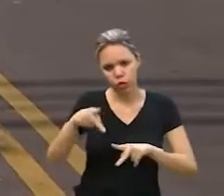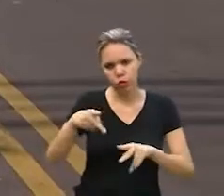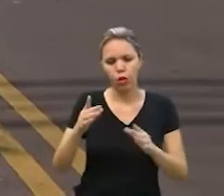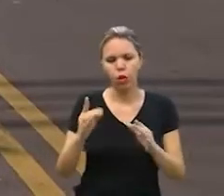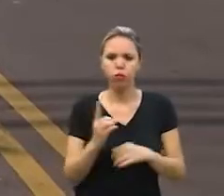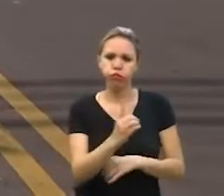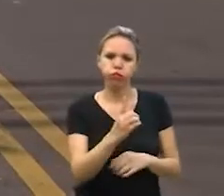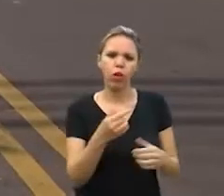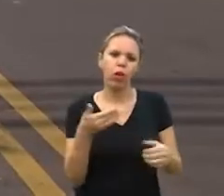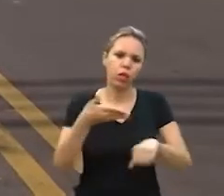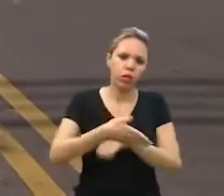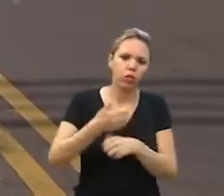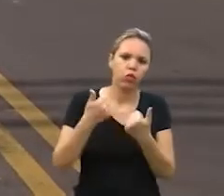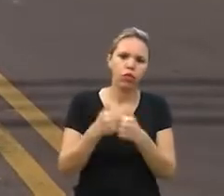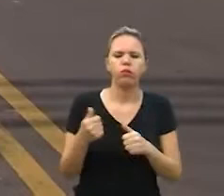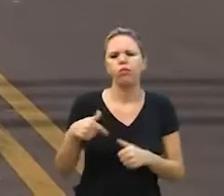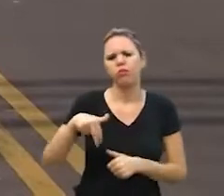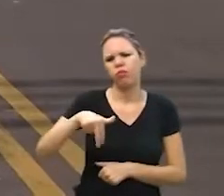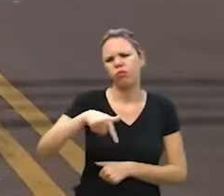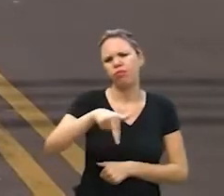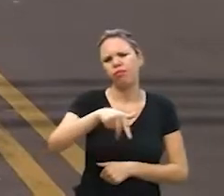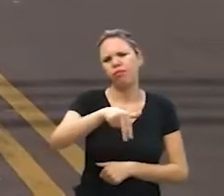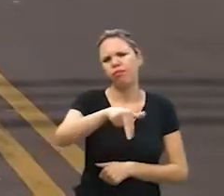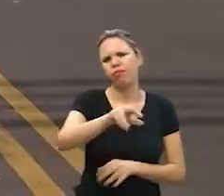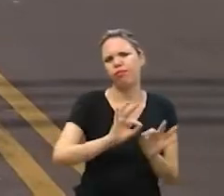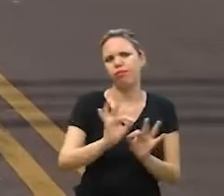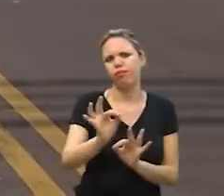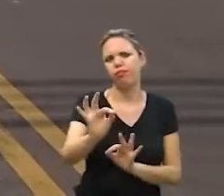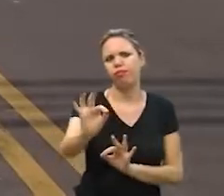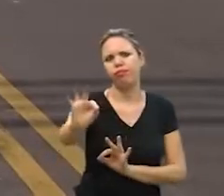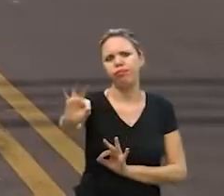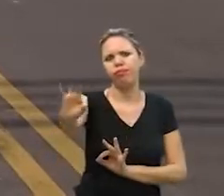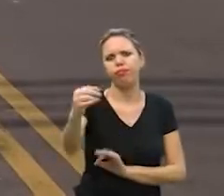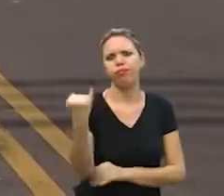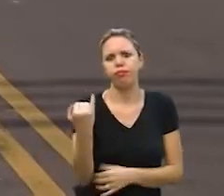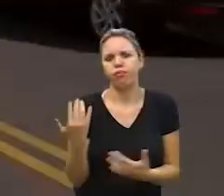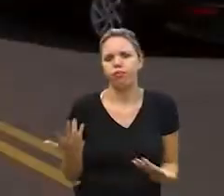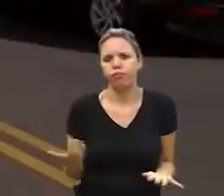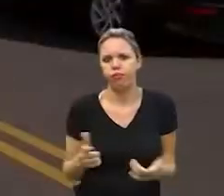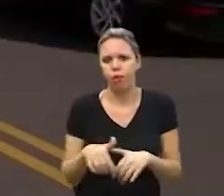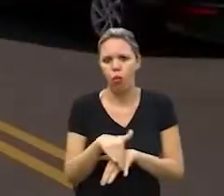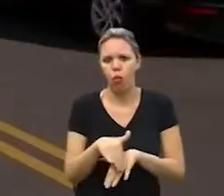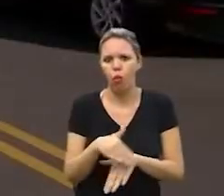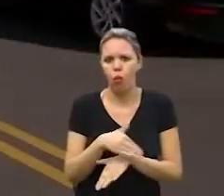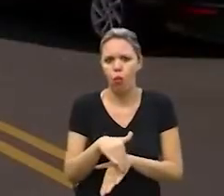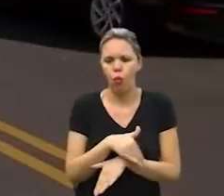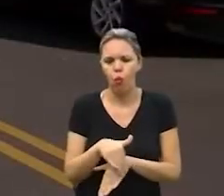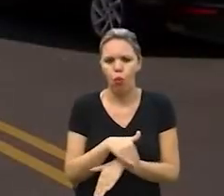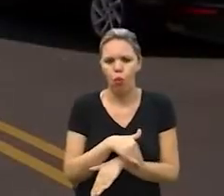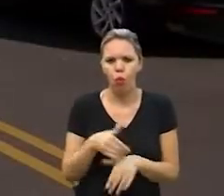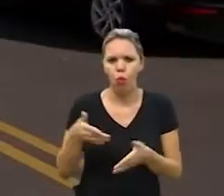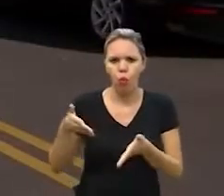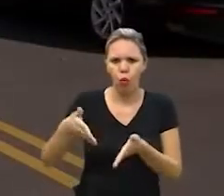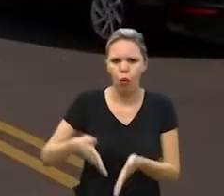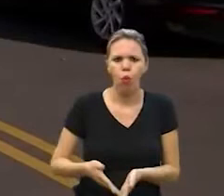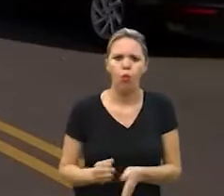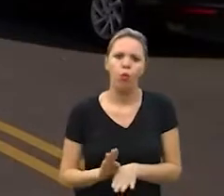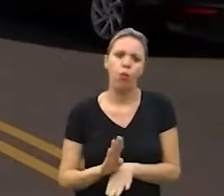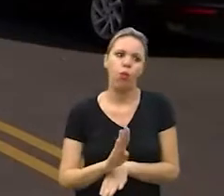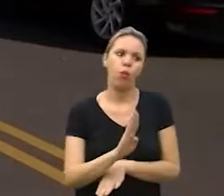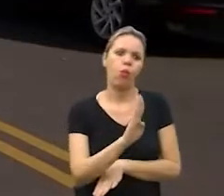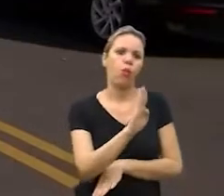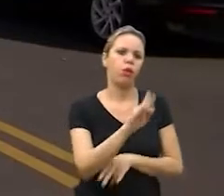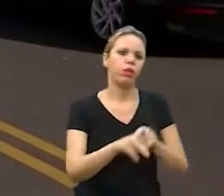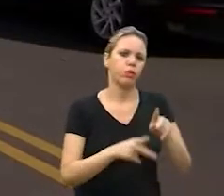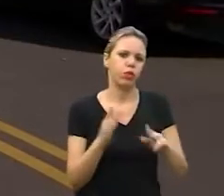morador, para pegar um ônibus, precisa percorrer a pé distâncias consideráveis. São ruas aqui com ladeiras bem